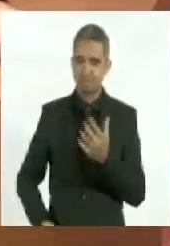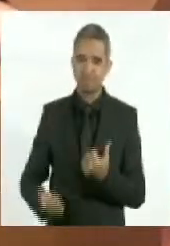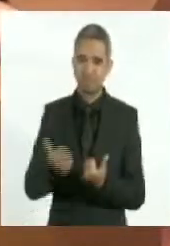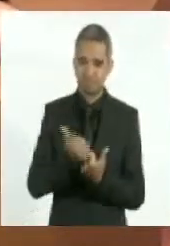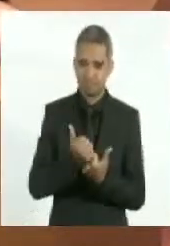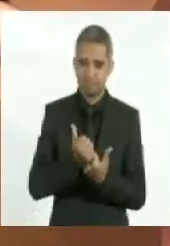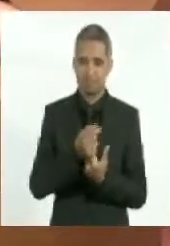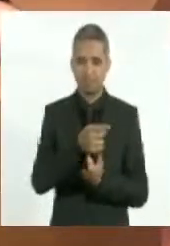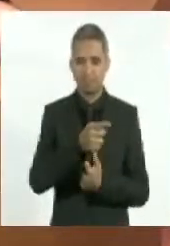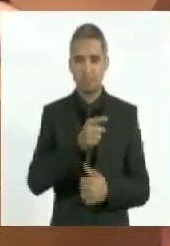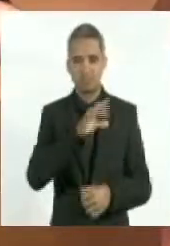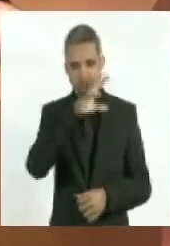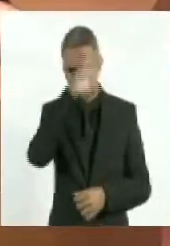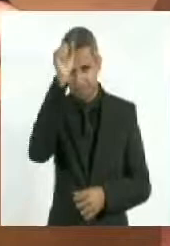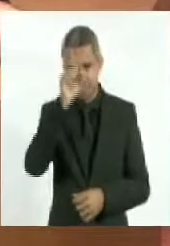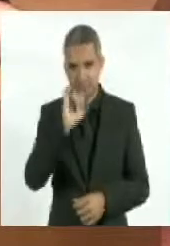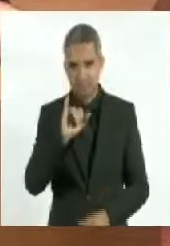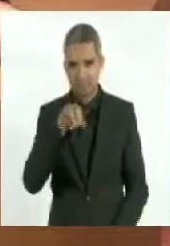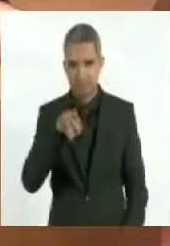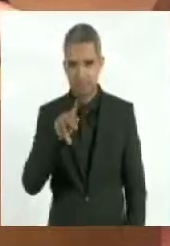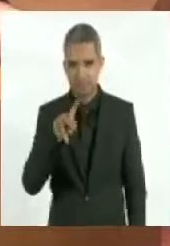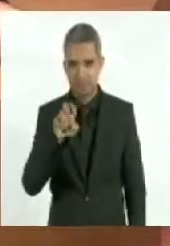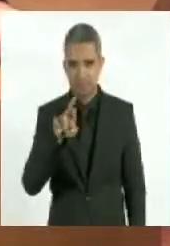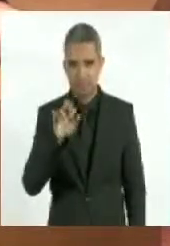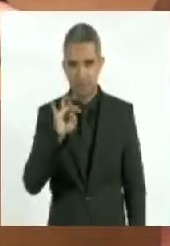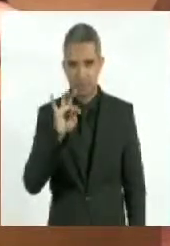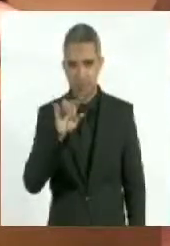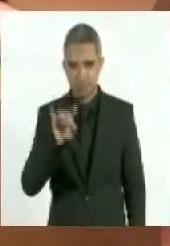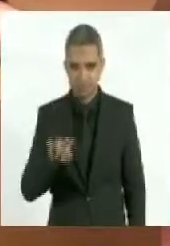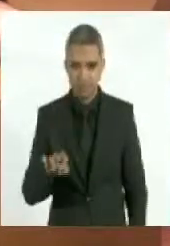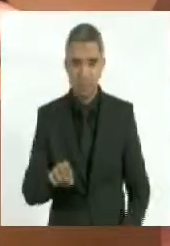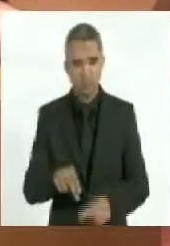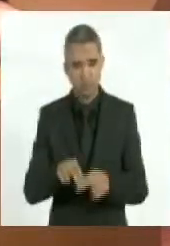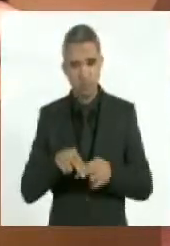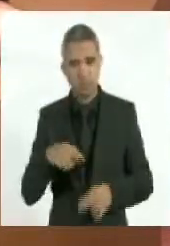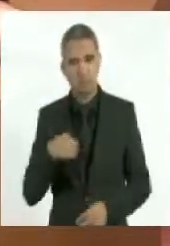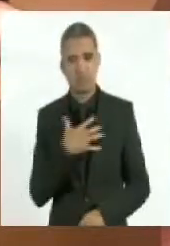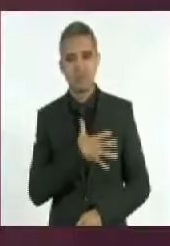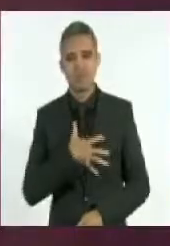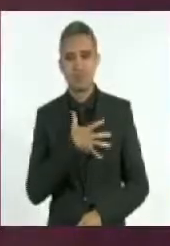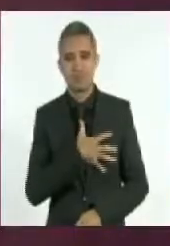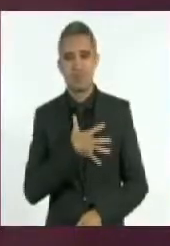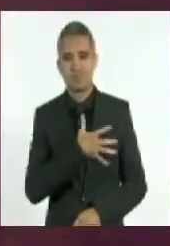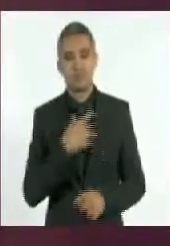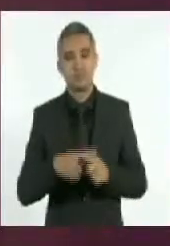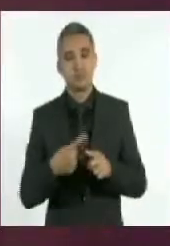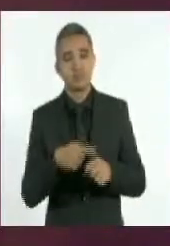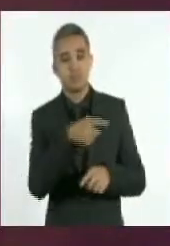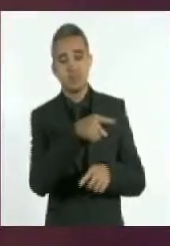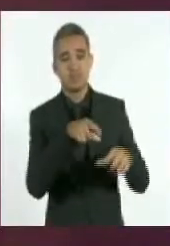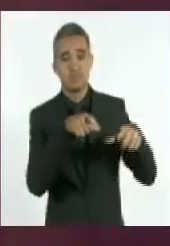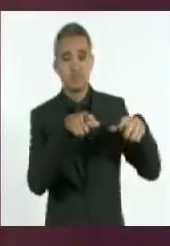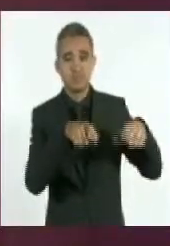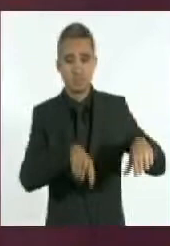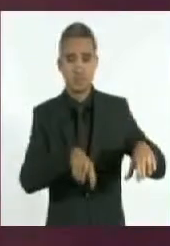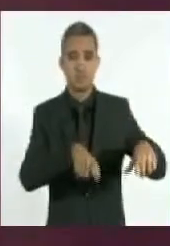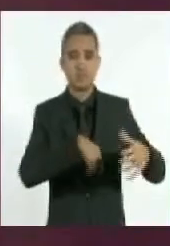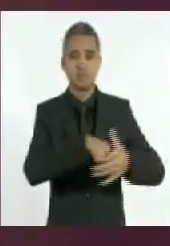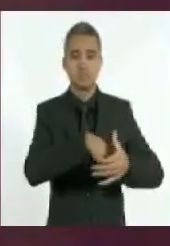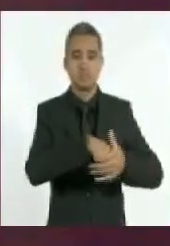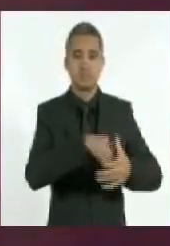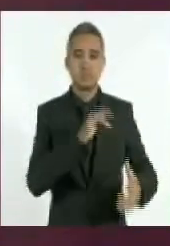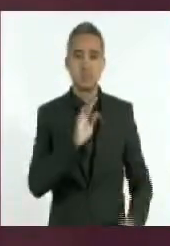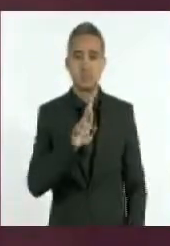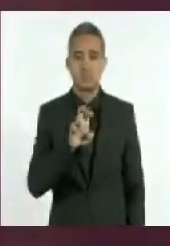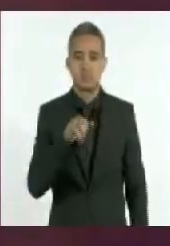grande no estádio Epifânio da Abadia. 10 mil lugares, 10.800, e tinha mais de 12 mil